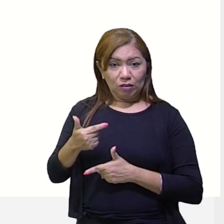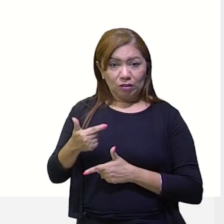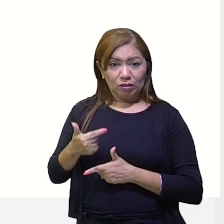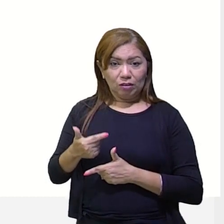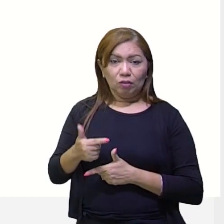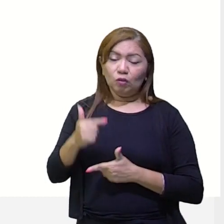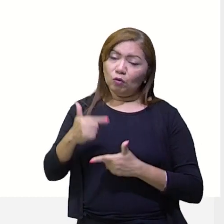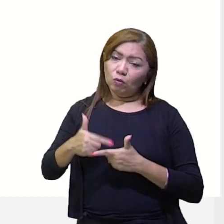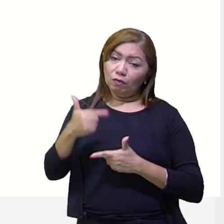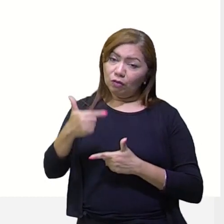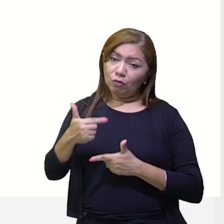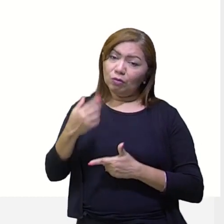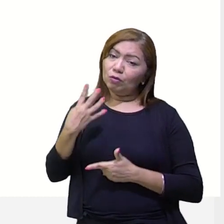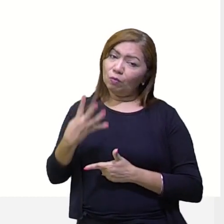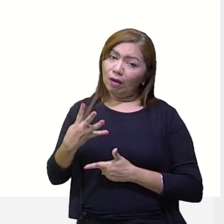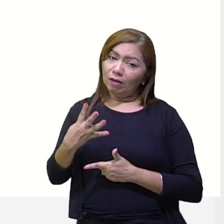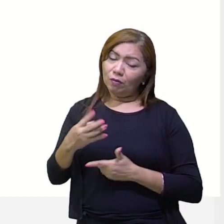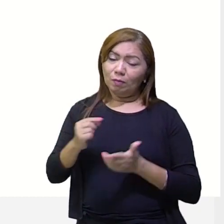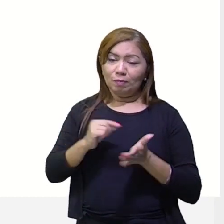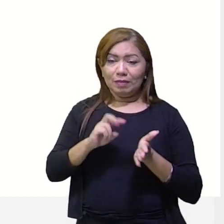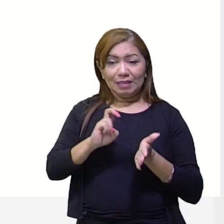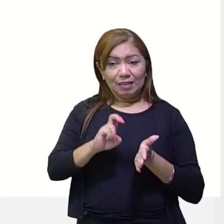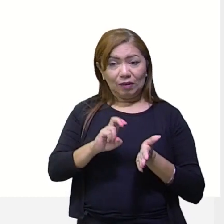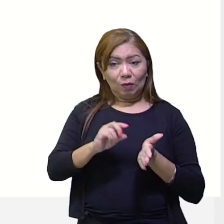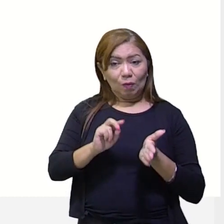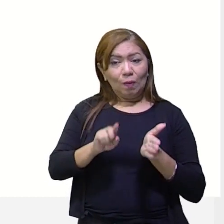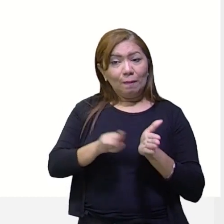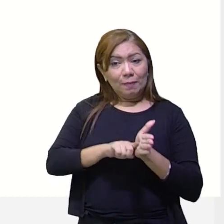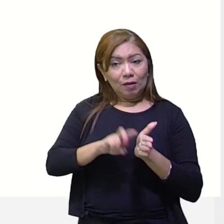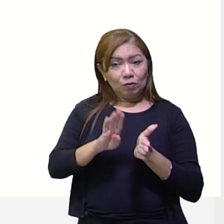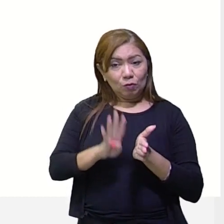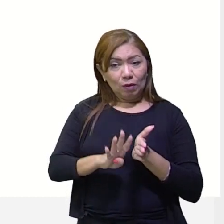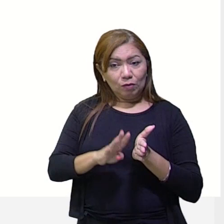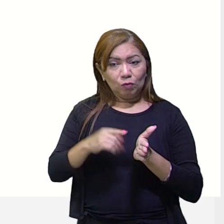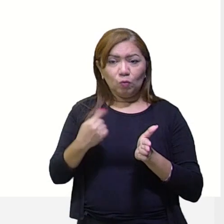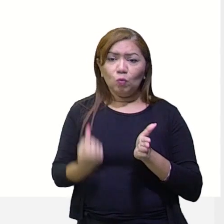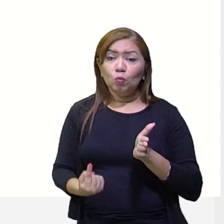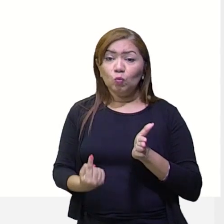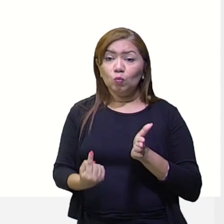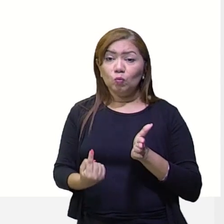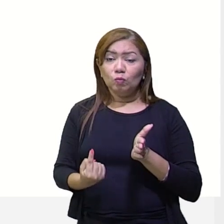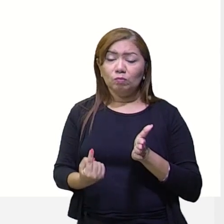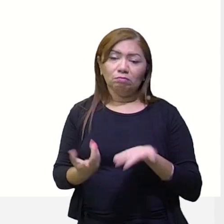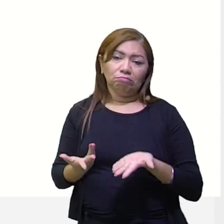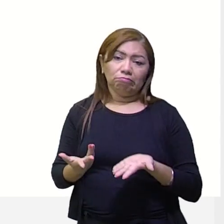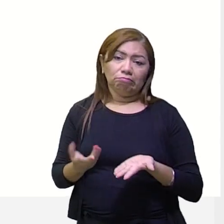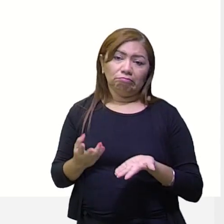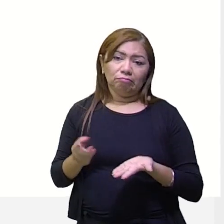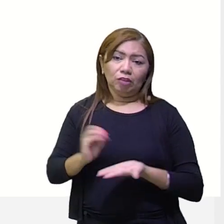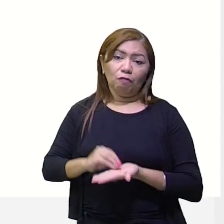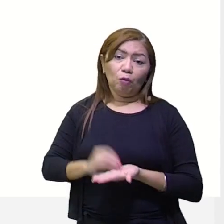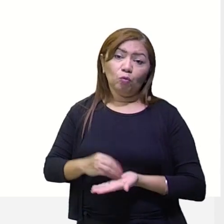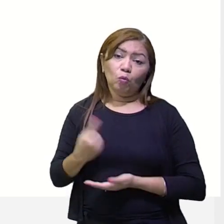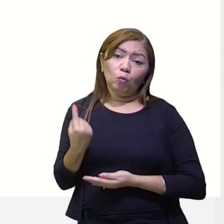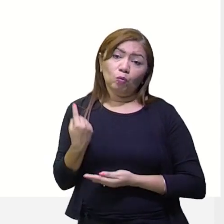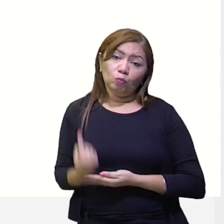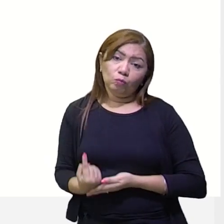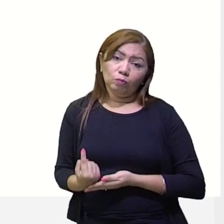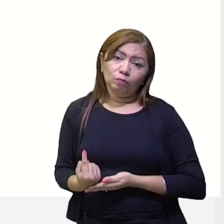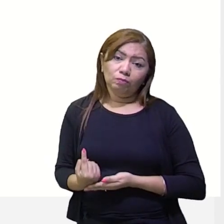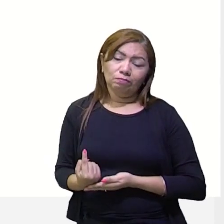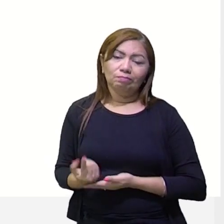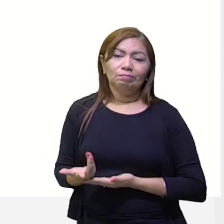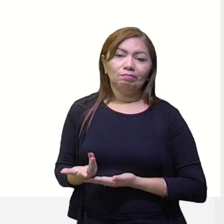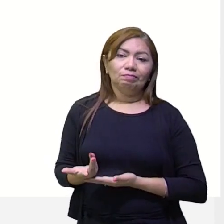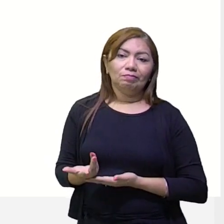vezes 2, 4, para 5, 1, correto? Quem é o nosso resto aqui? 1,